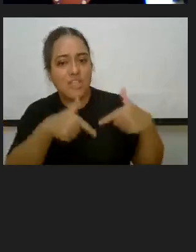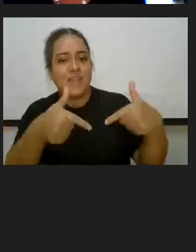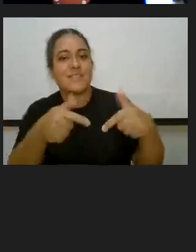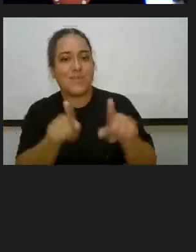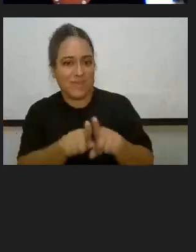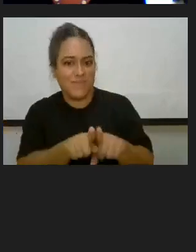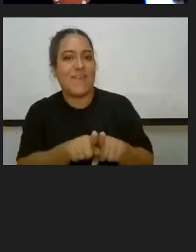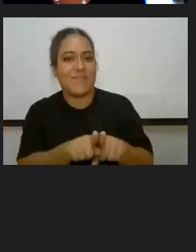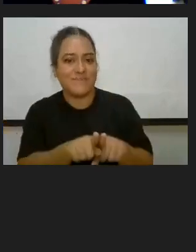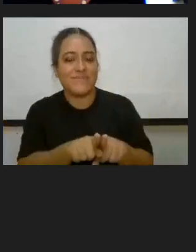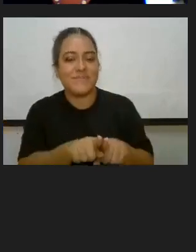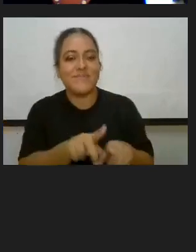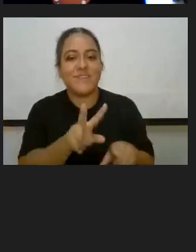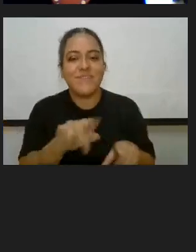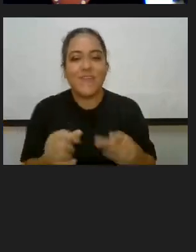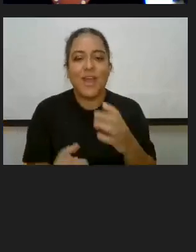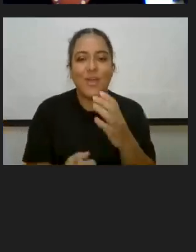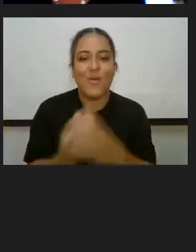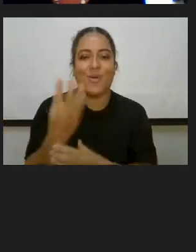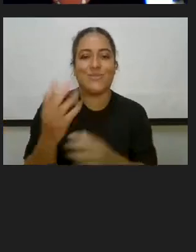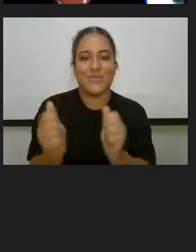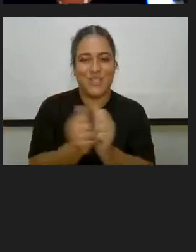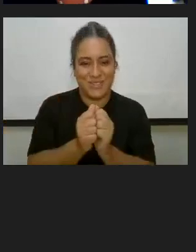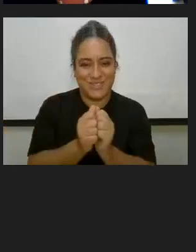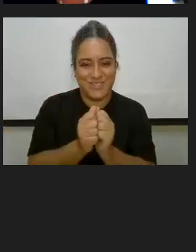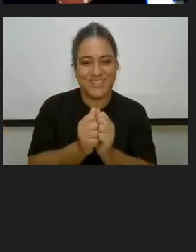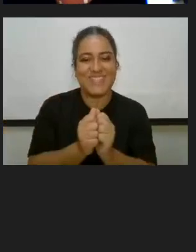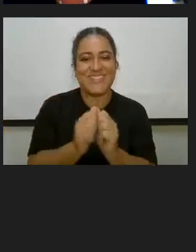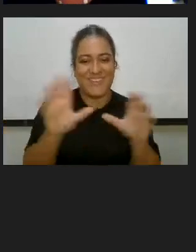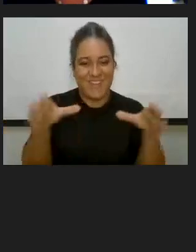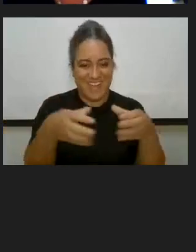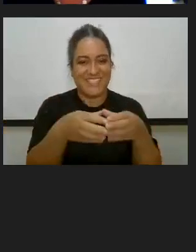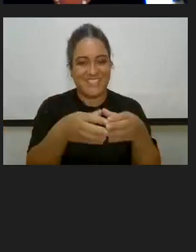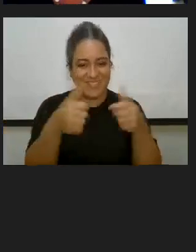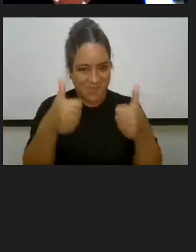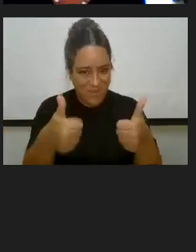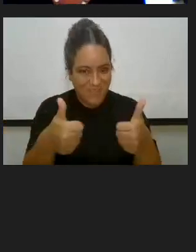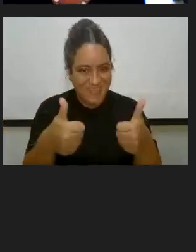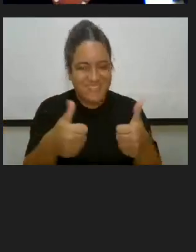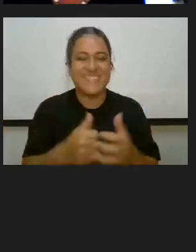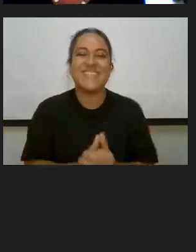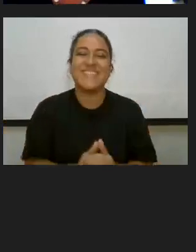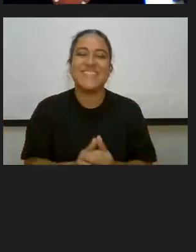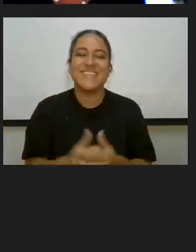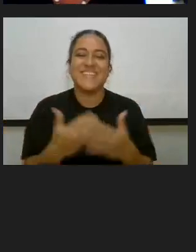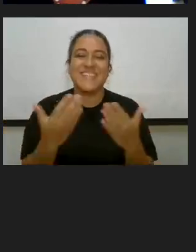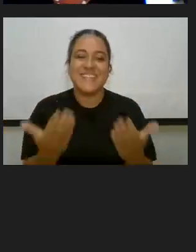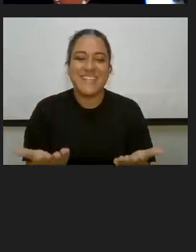vai construir aí no coletivo, tá bom? Então,